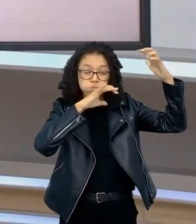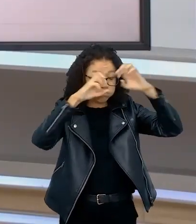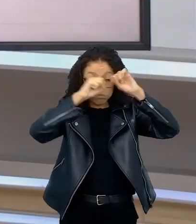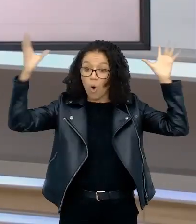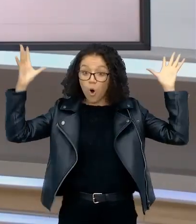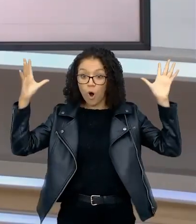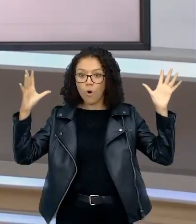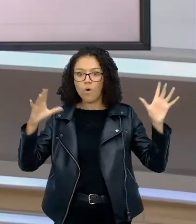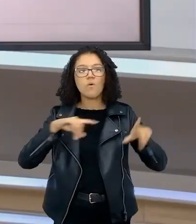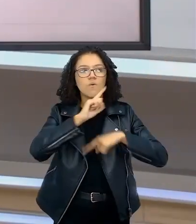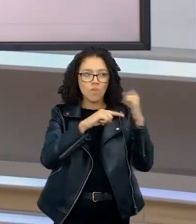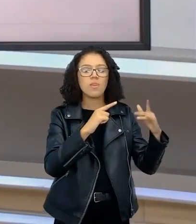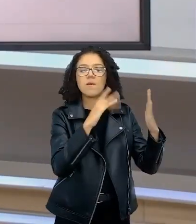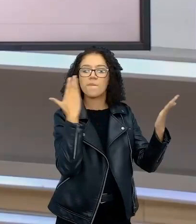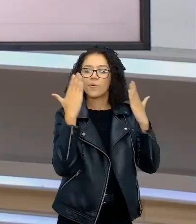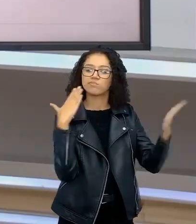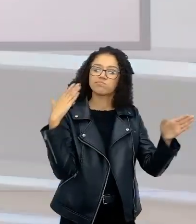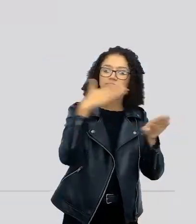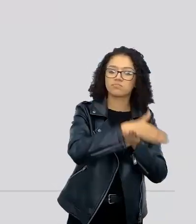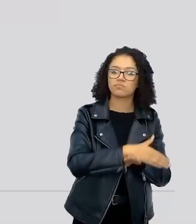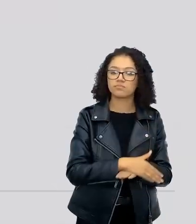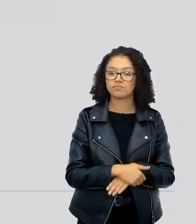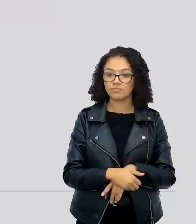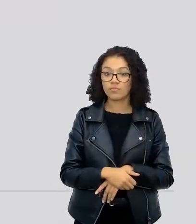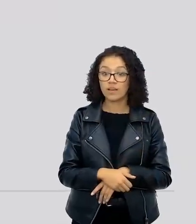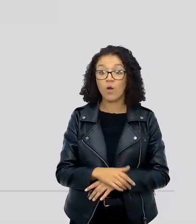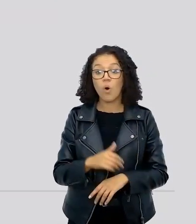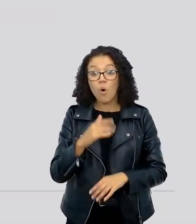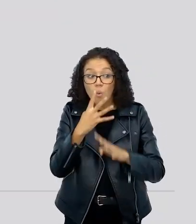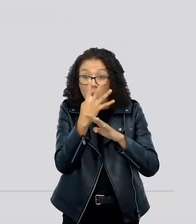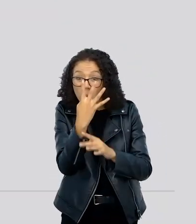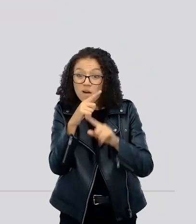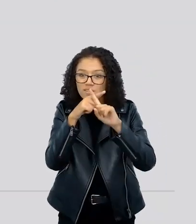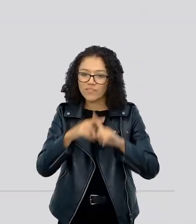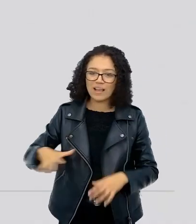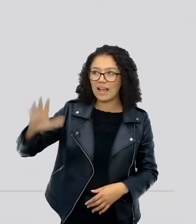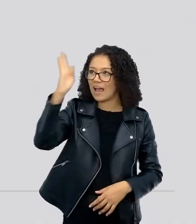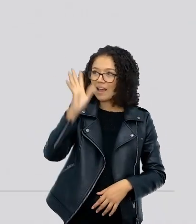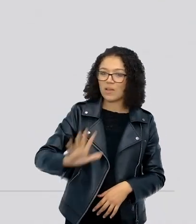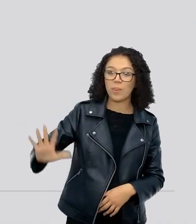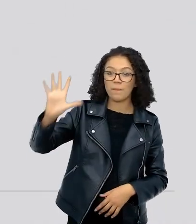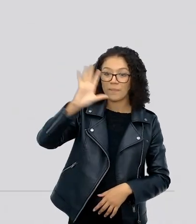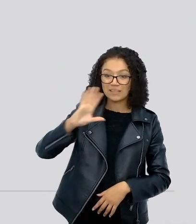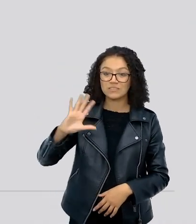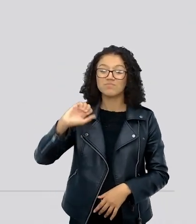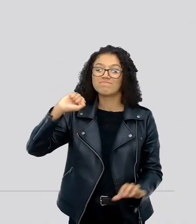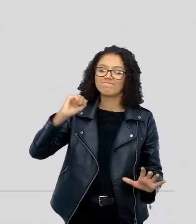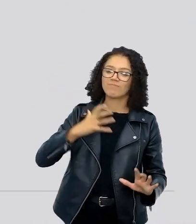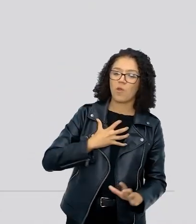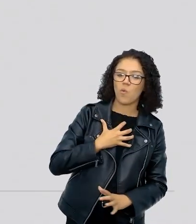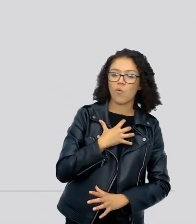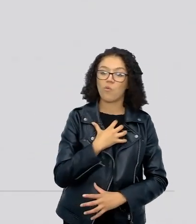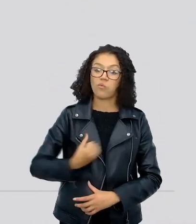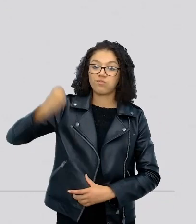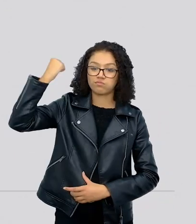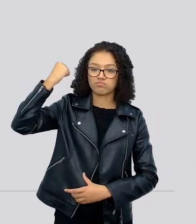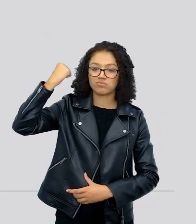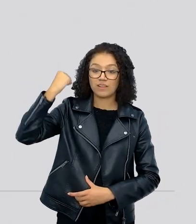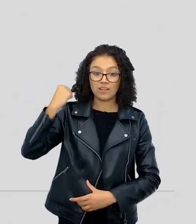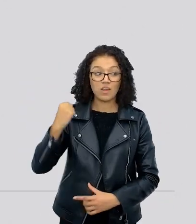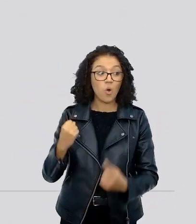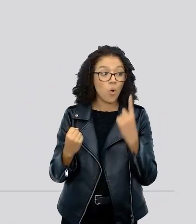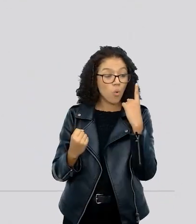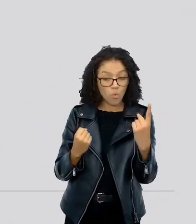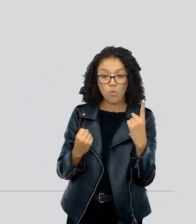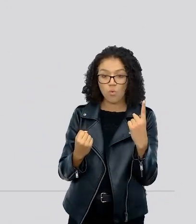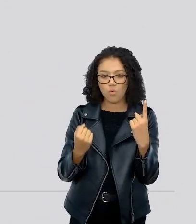forte. Os homens se matam 4 vezes mais no nosso país. E 1 a cada 4 homens